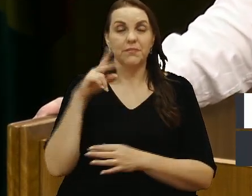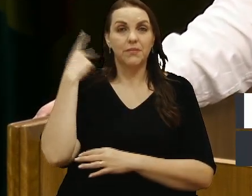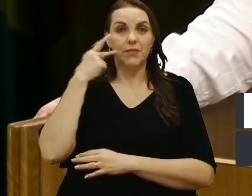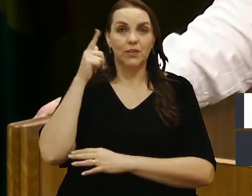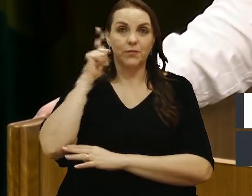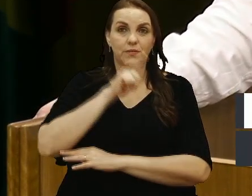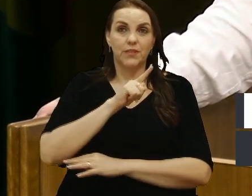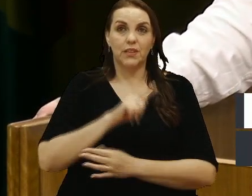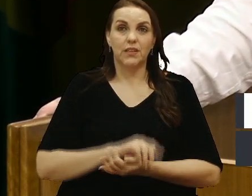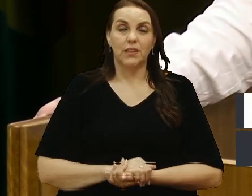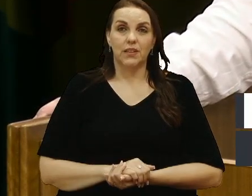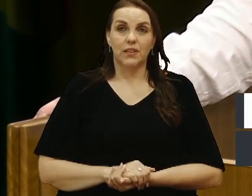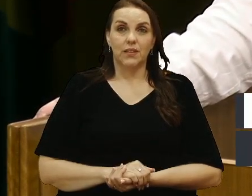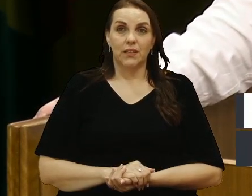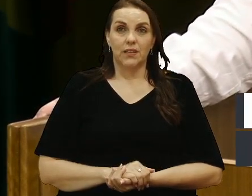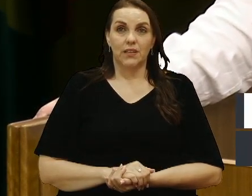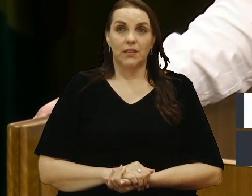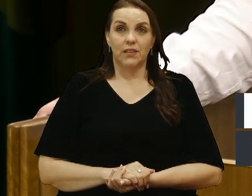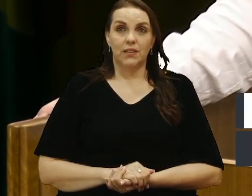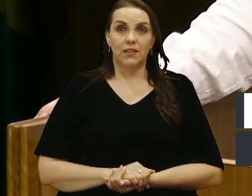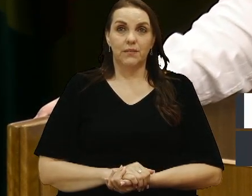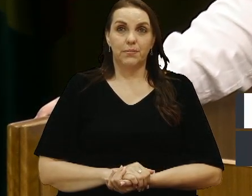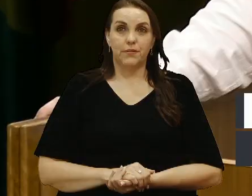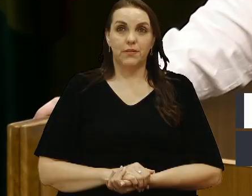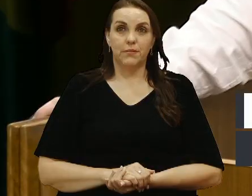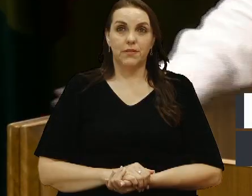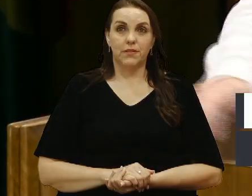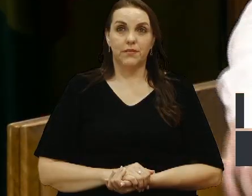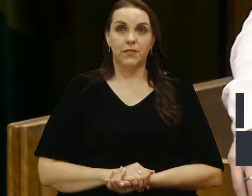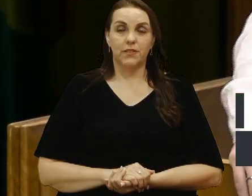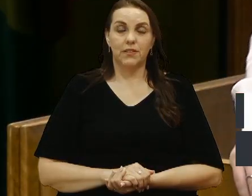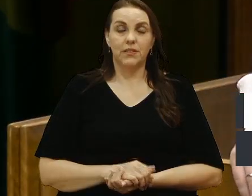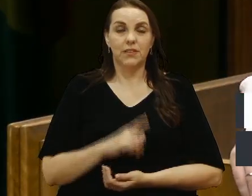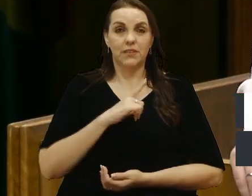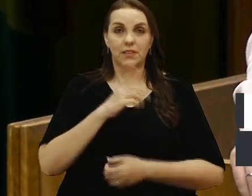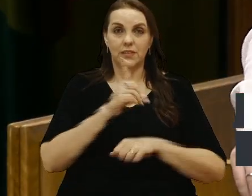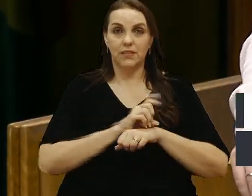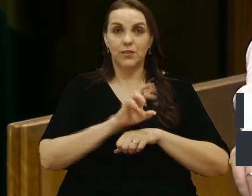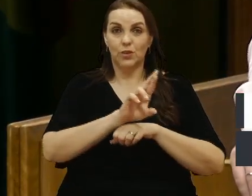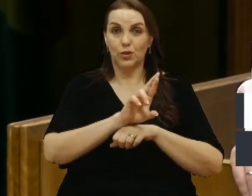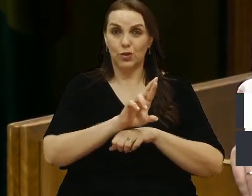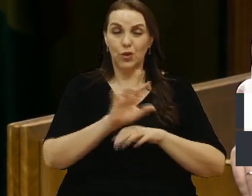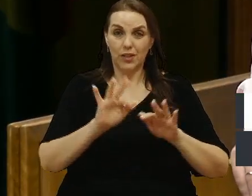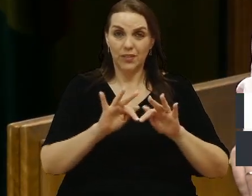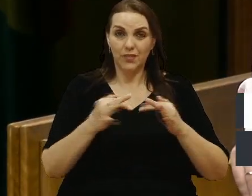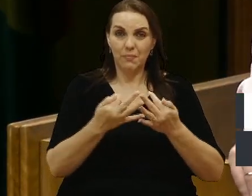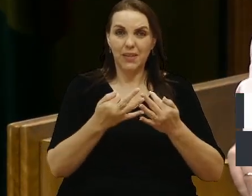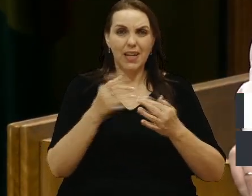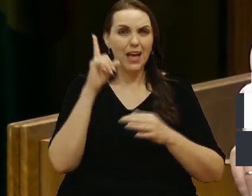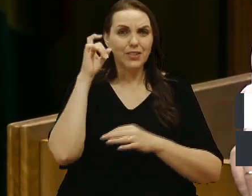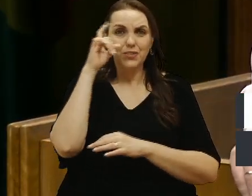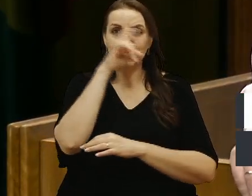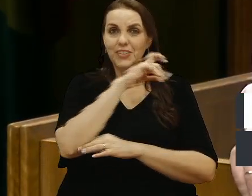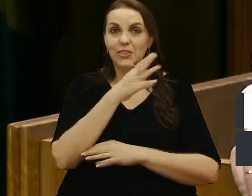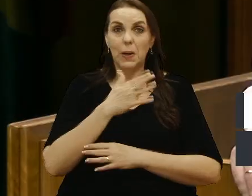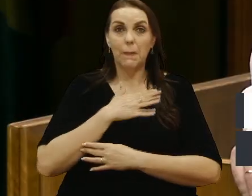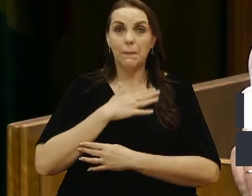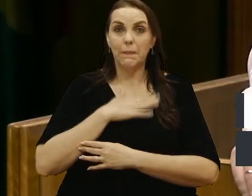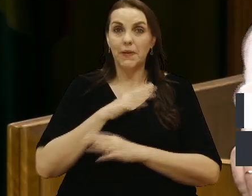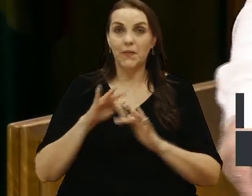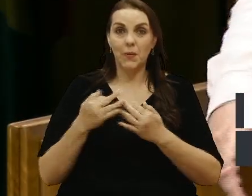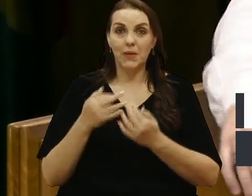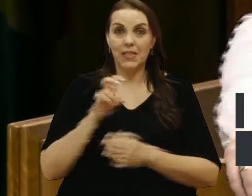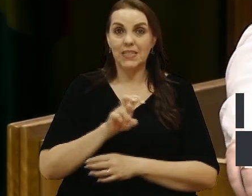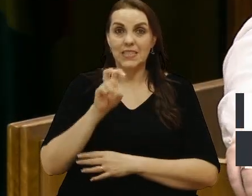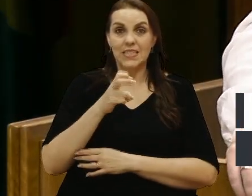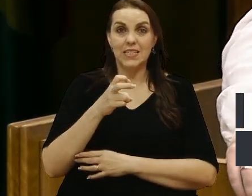Carinhato, ter um doutor na família era um negócio tão distante, inacreditável. Na minha família nós somos em 5